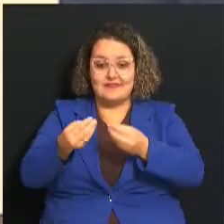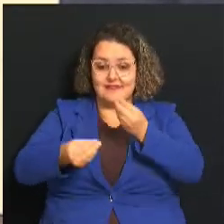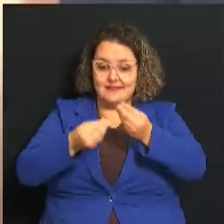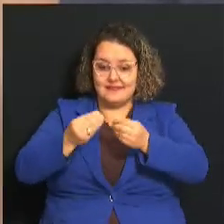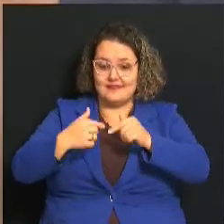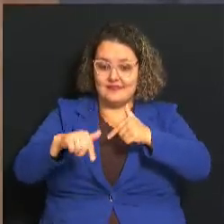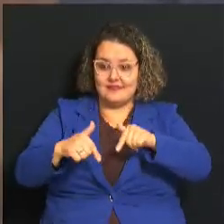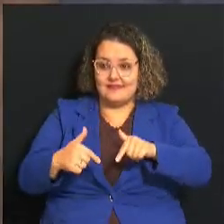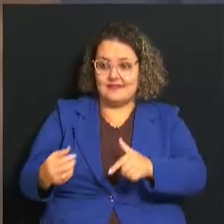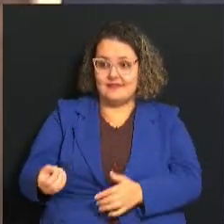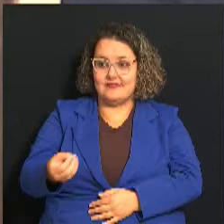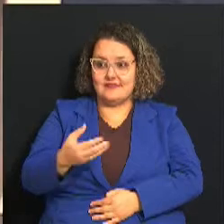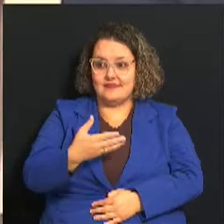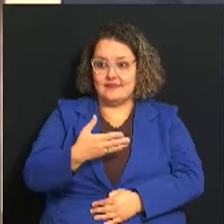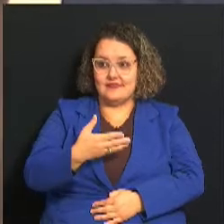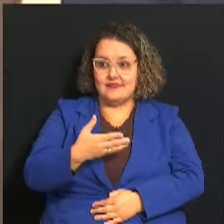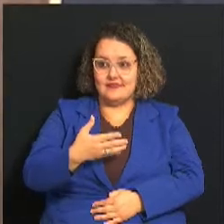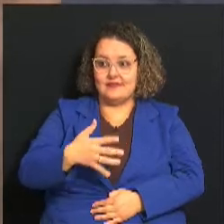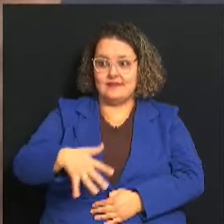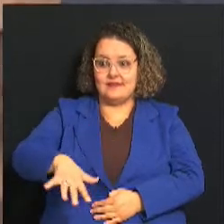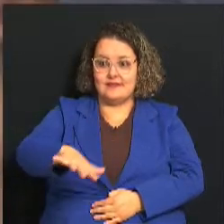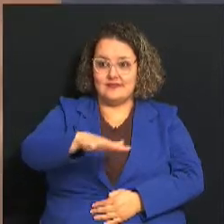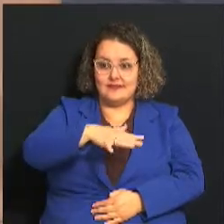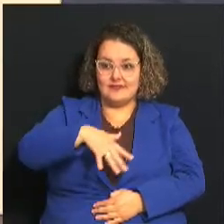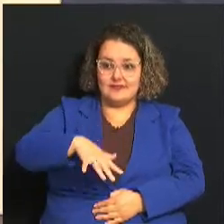novo ambiente, né?